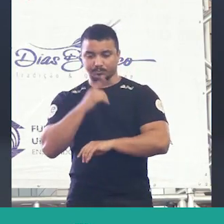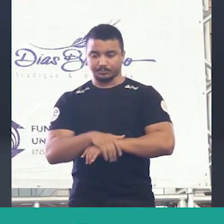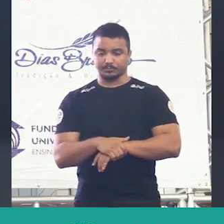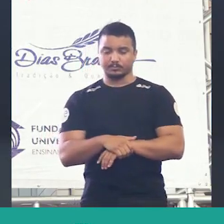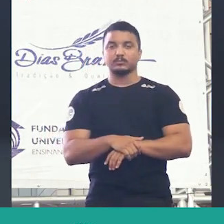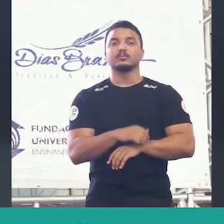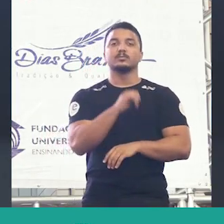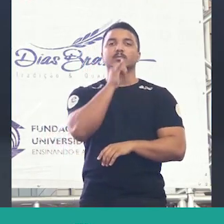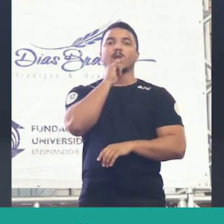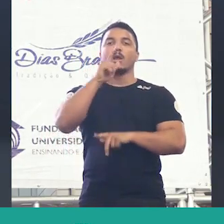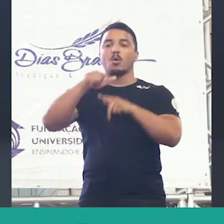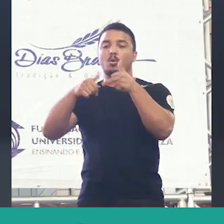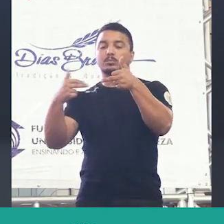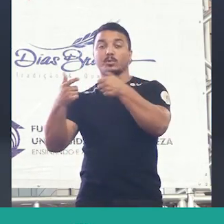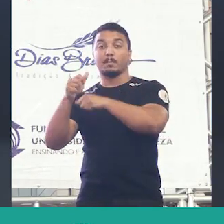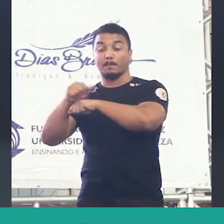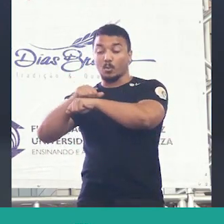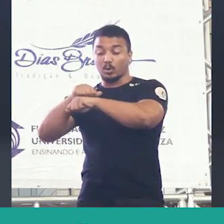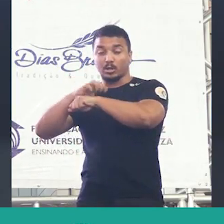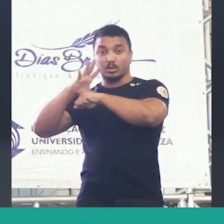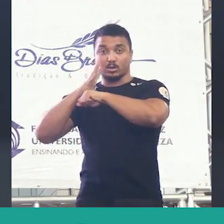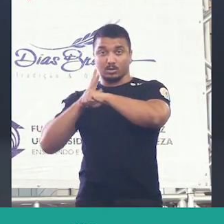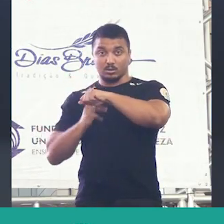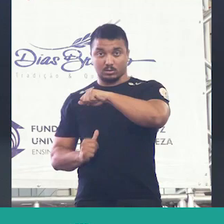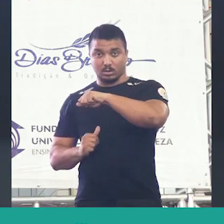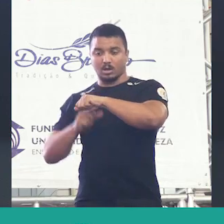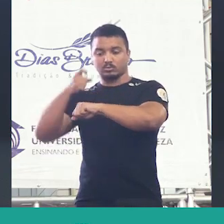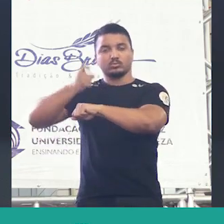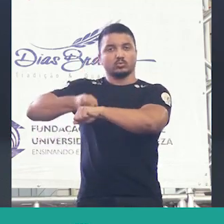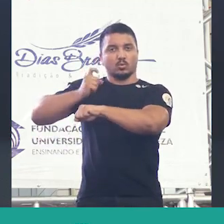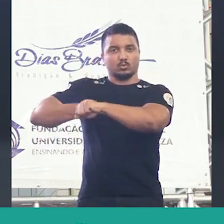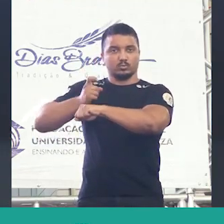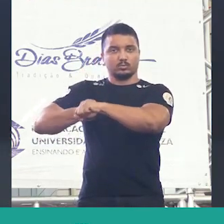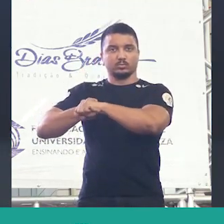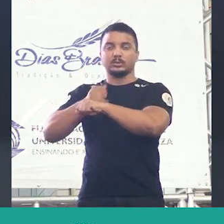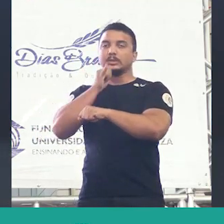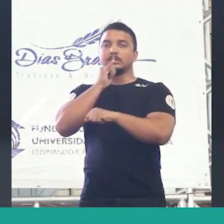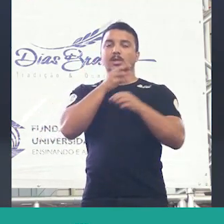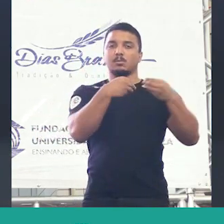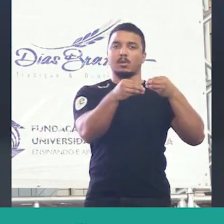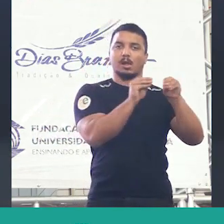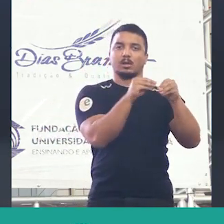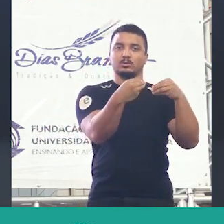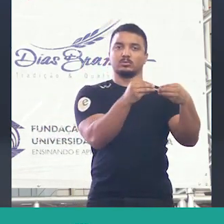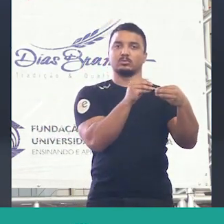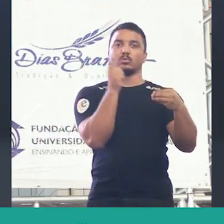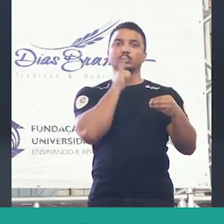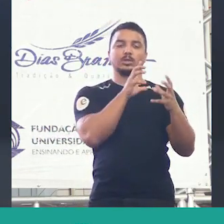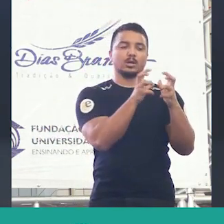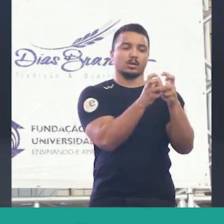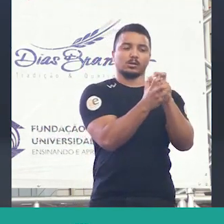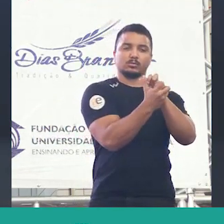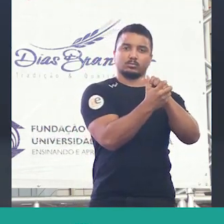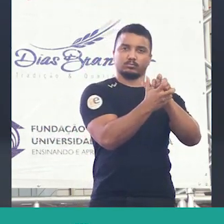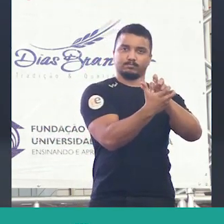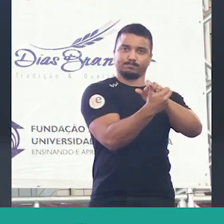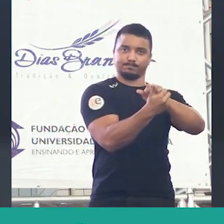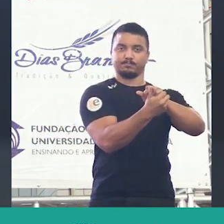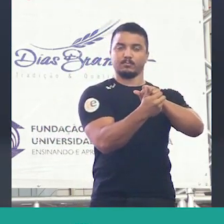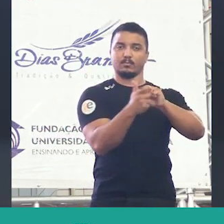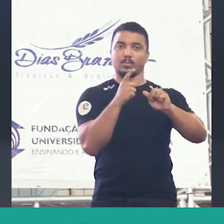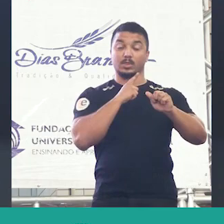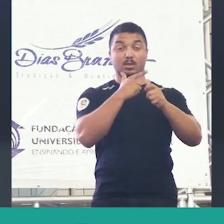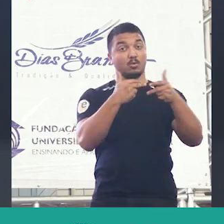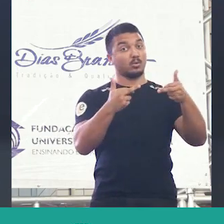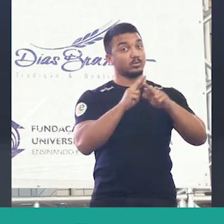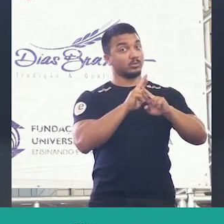atenção. Quando eu falo objeto polido, é sólido. Se você pegar um plástico e amassar, certo? Ele